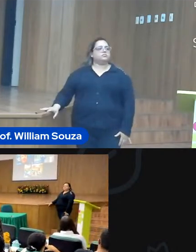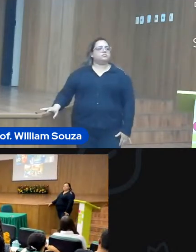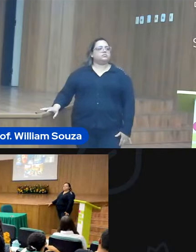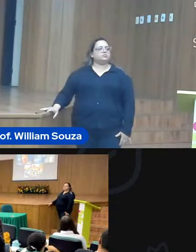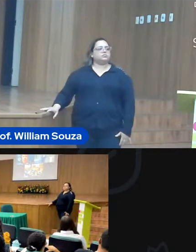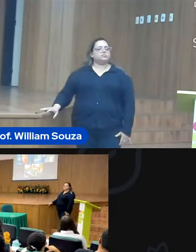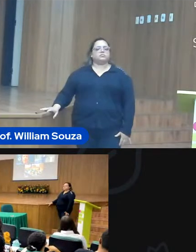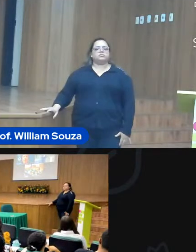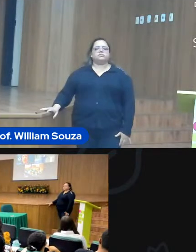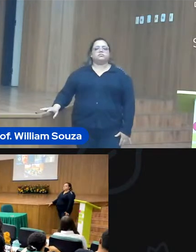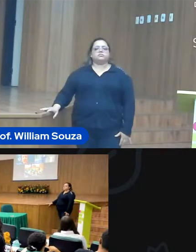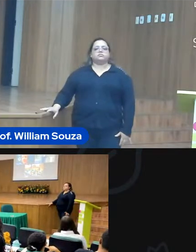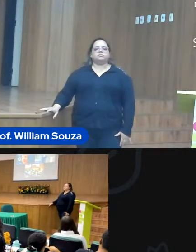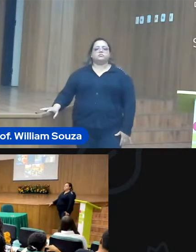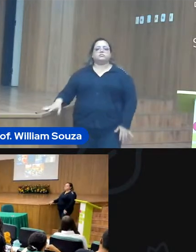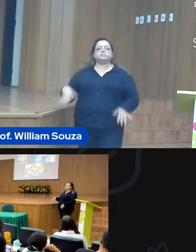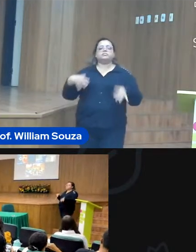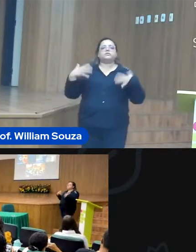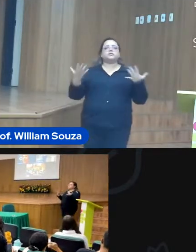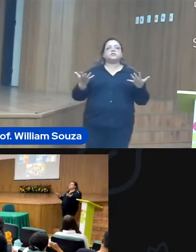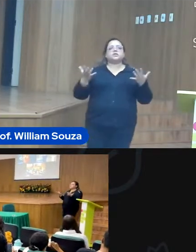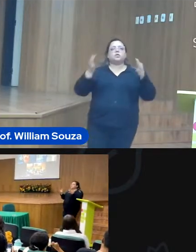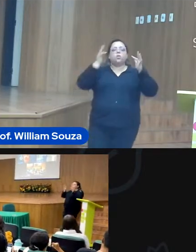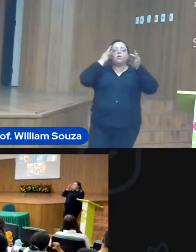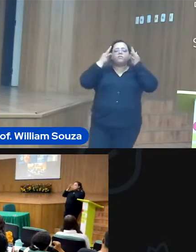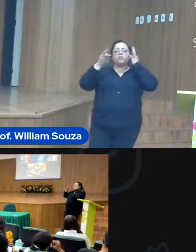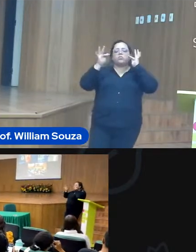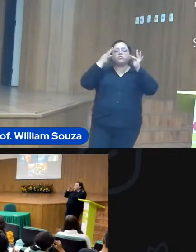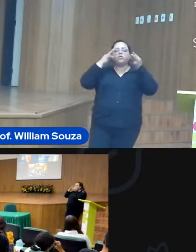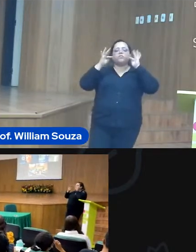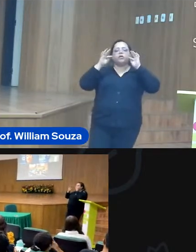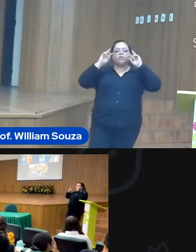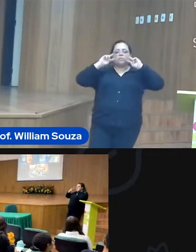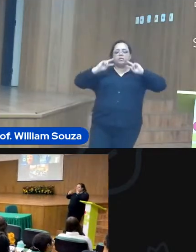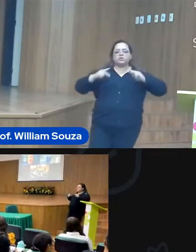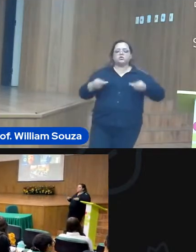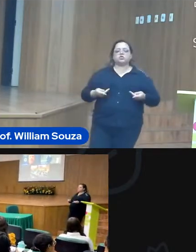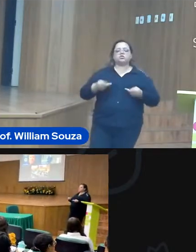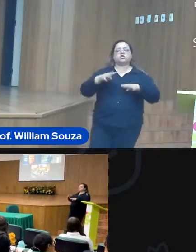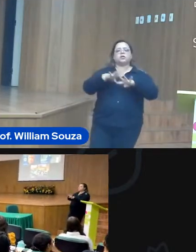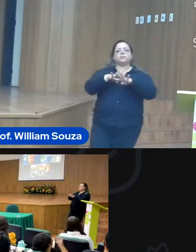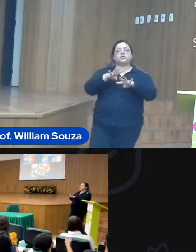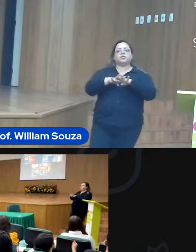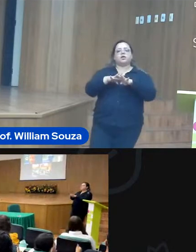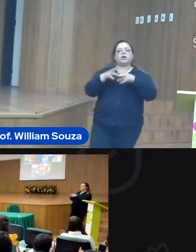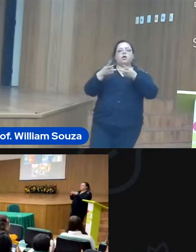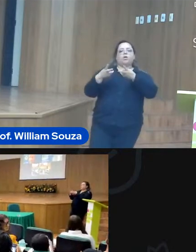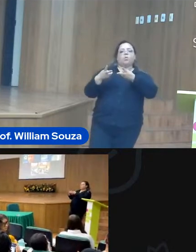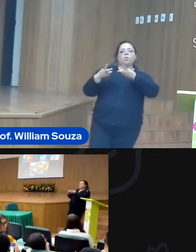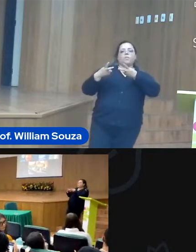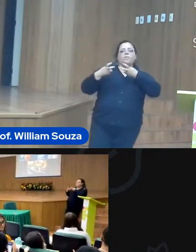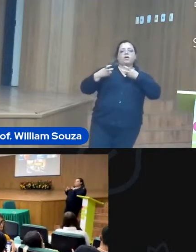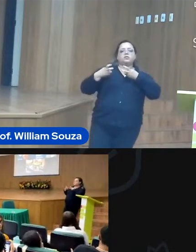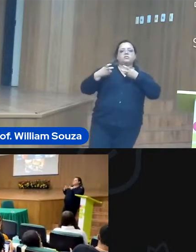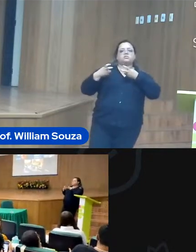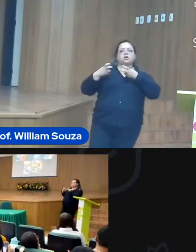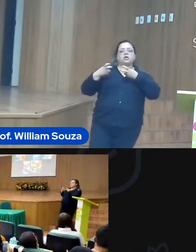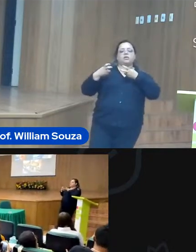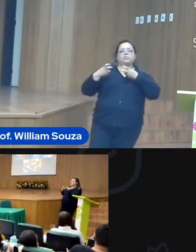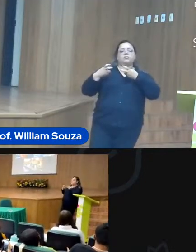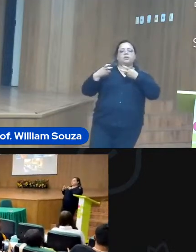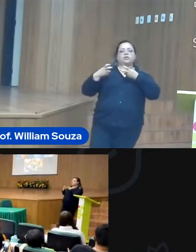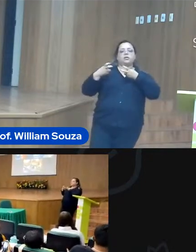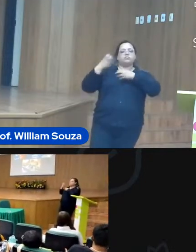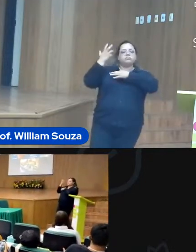Então, a filosofia humanista da matemática, quando percebe a natureza